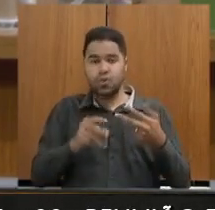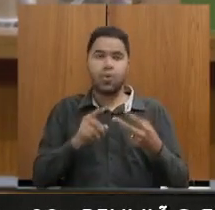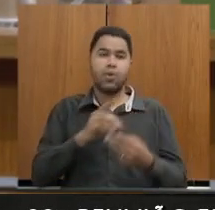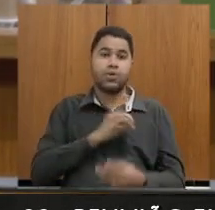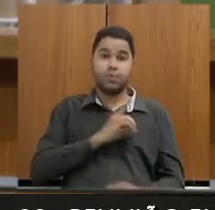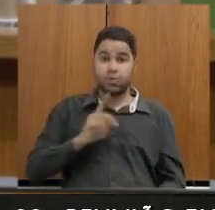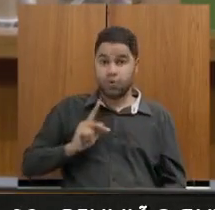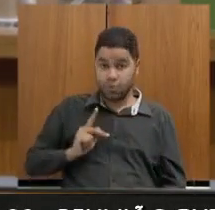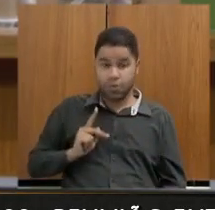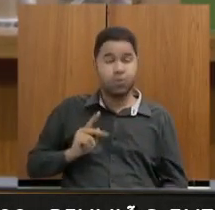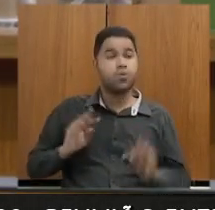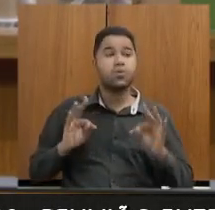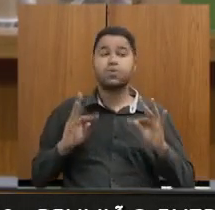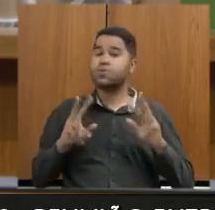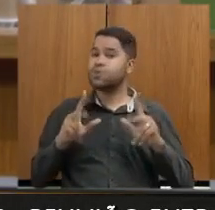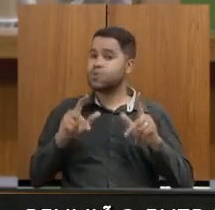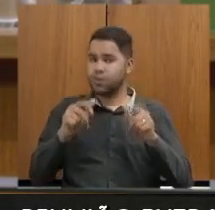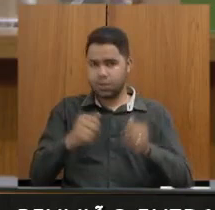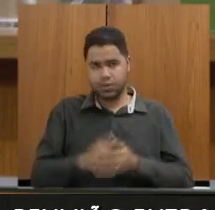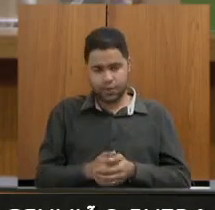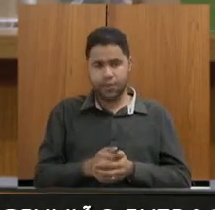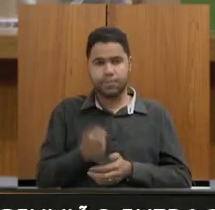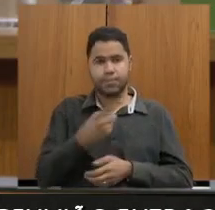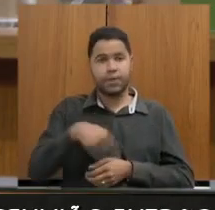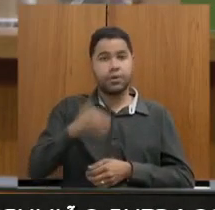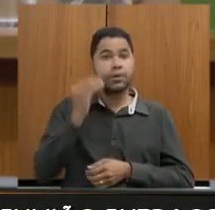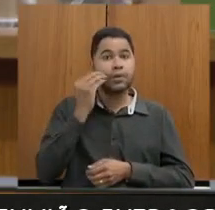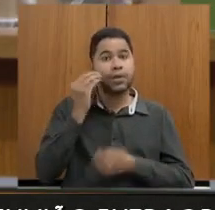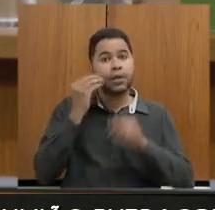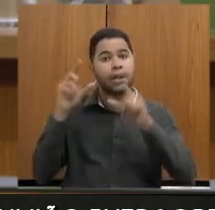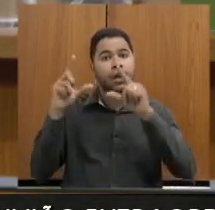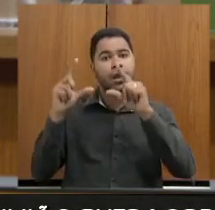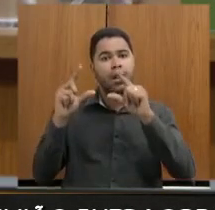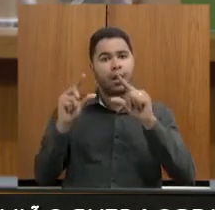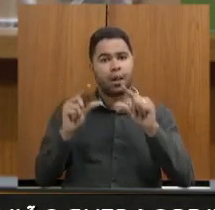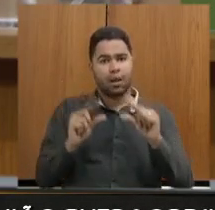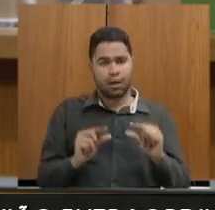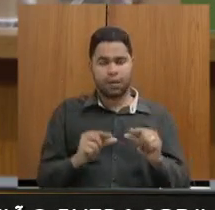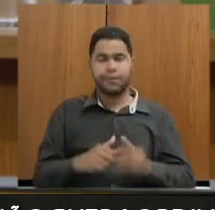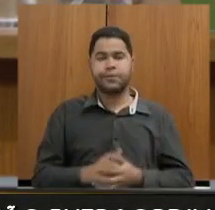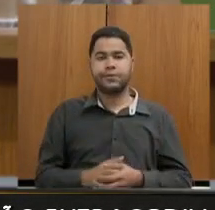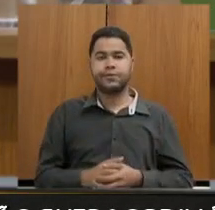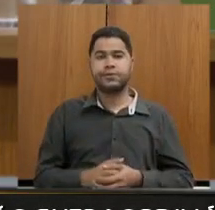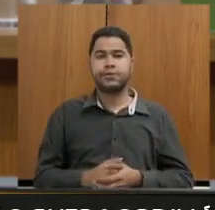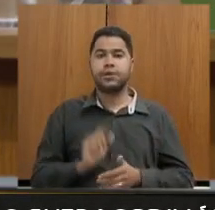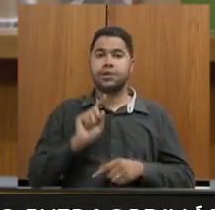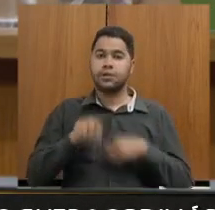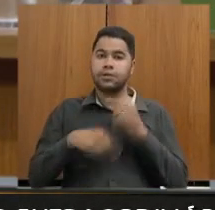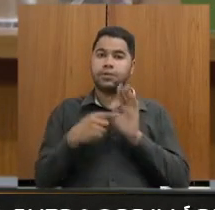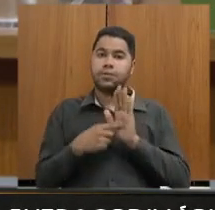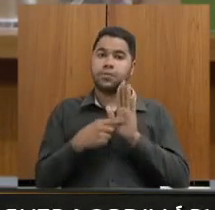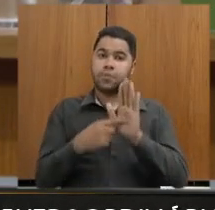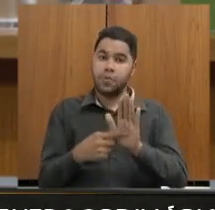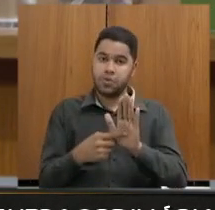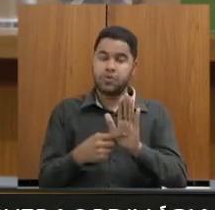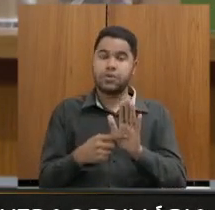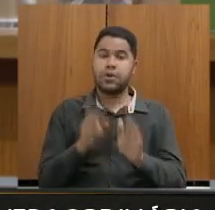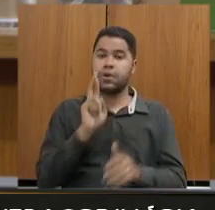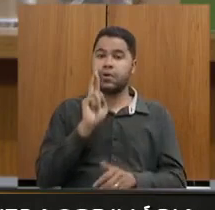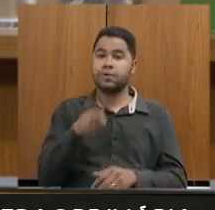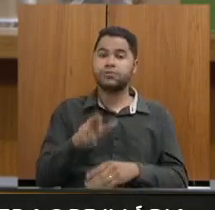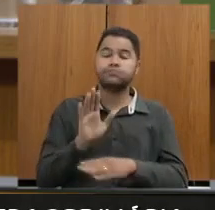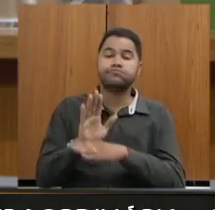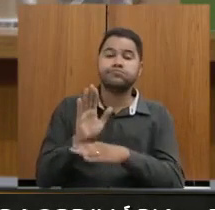Pública todos envolvidos né para gente buscar essa redução desse crime violento depois nós vamos mostrar os resultados aqui